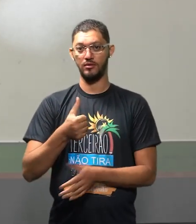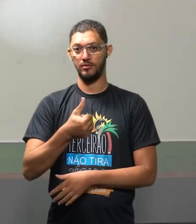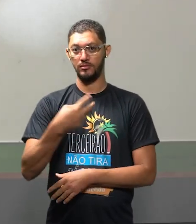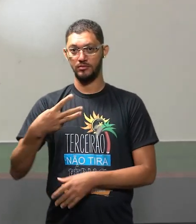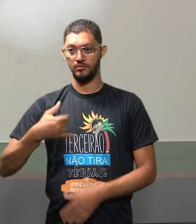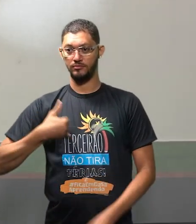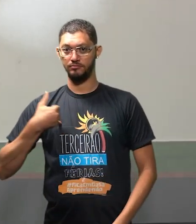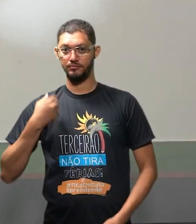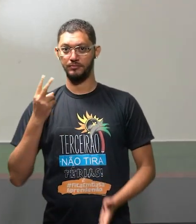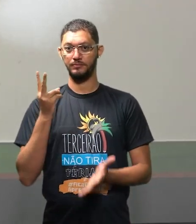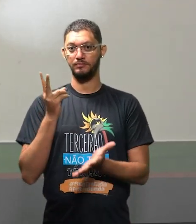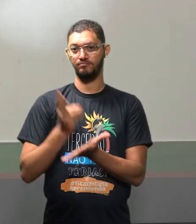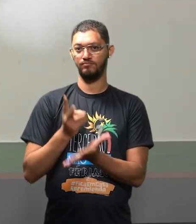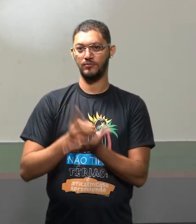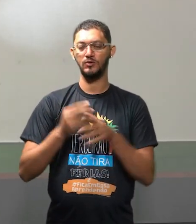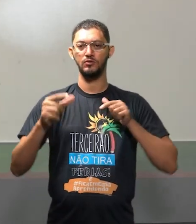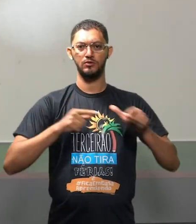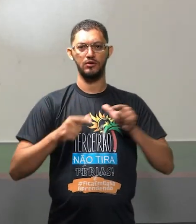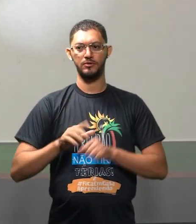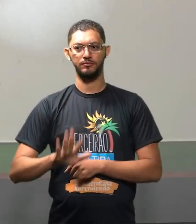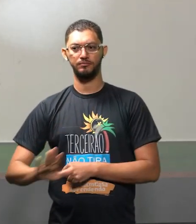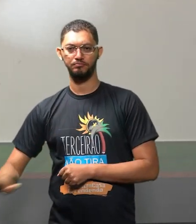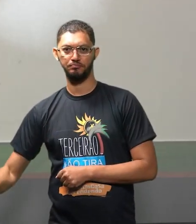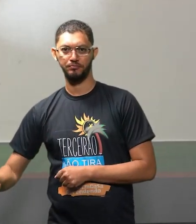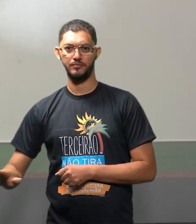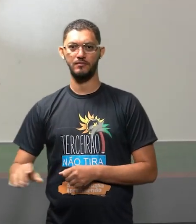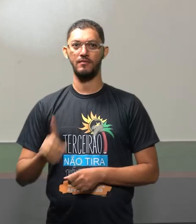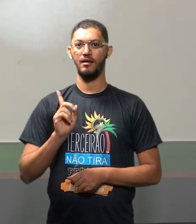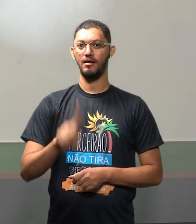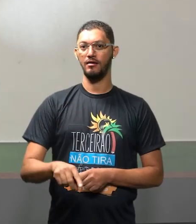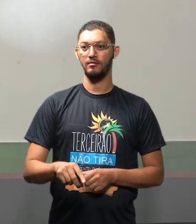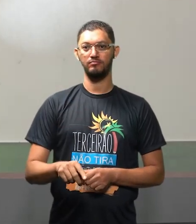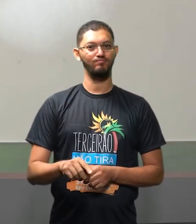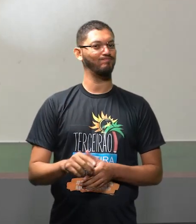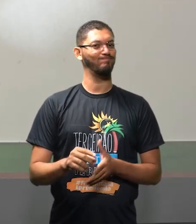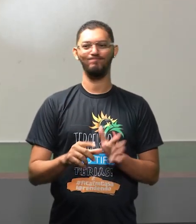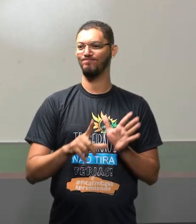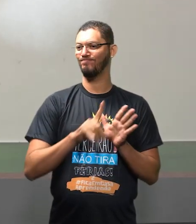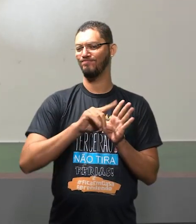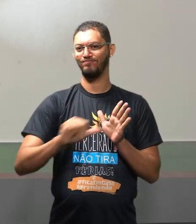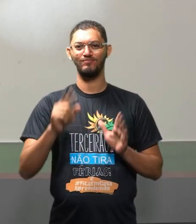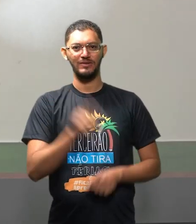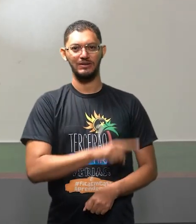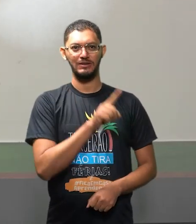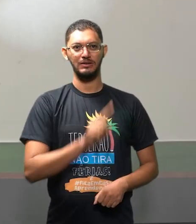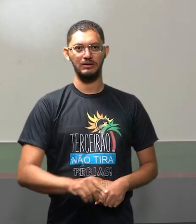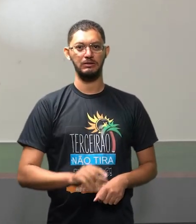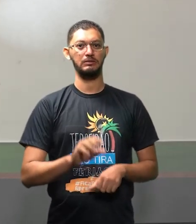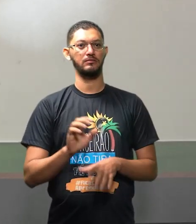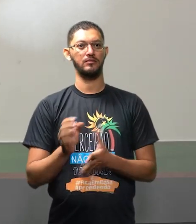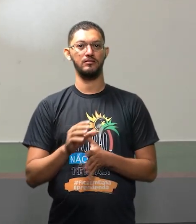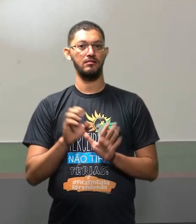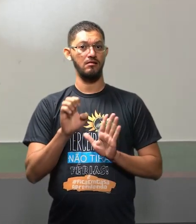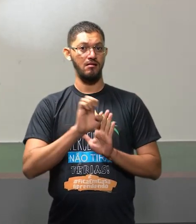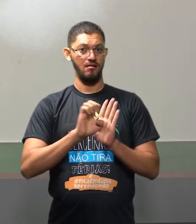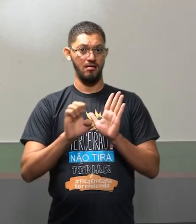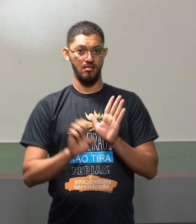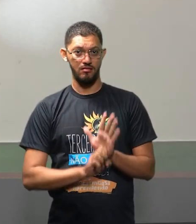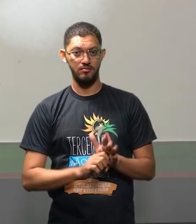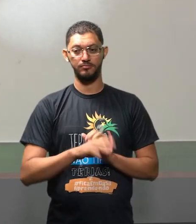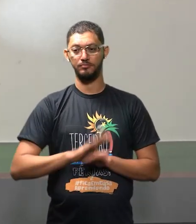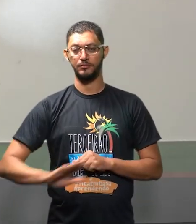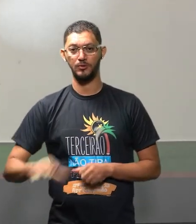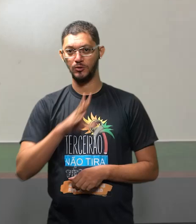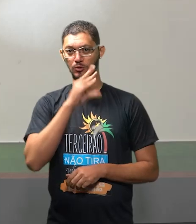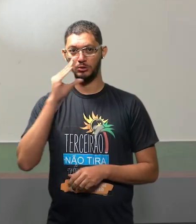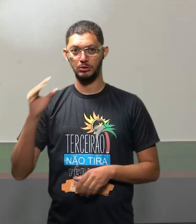considera-se sempre trabalho infantil e isso é ilegal, seja pelo Estatuto da Criança e do Adolescente, seja